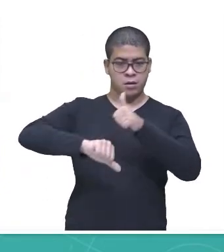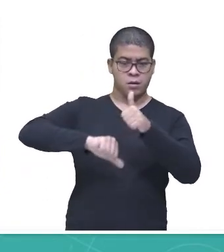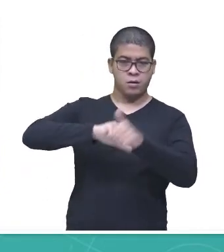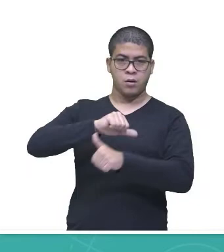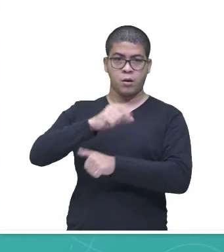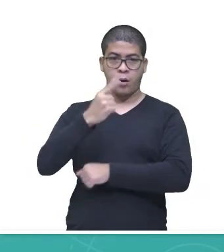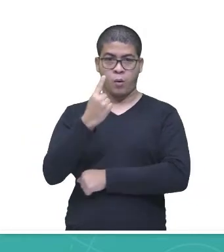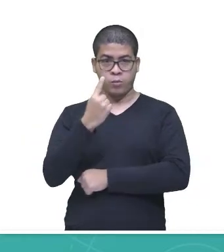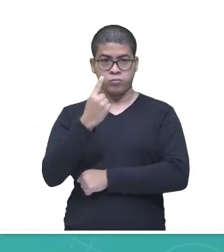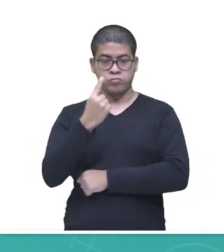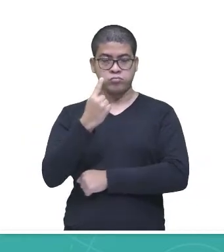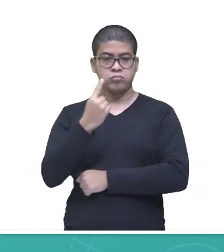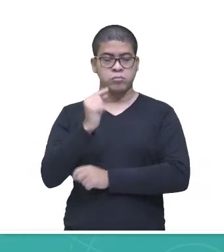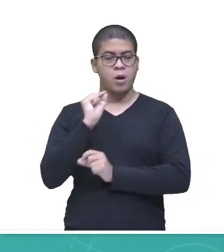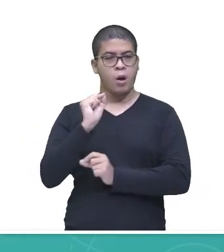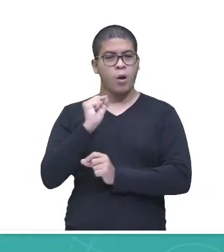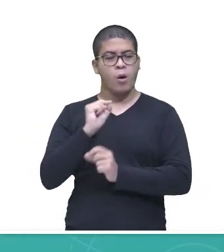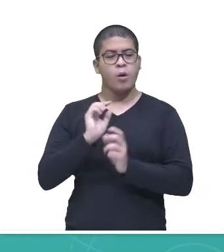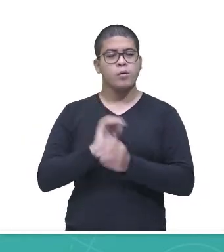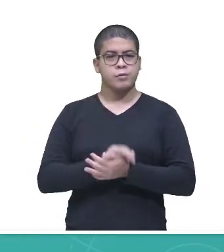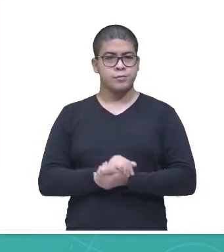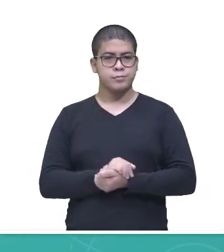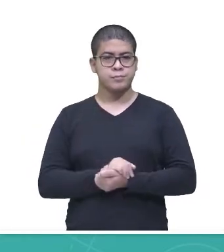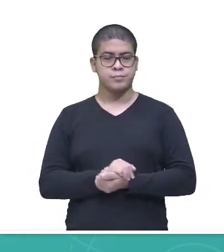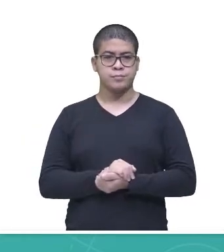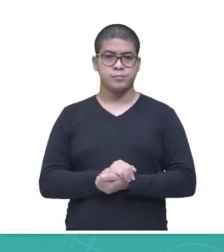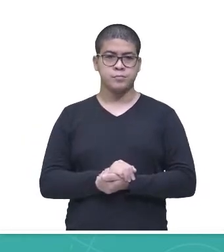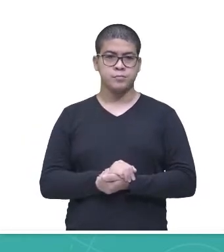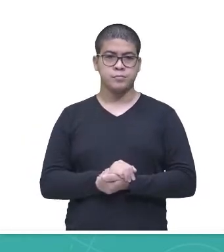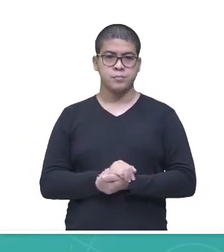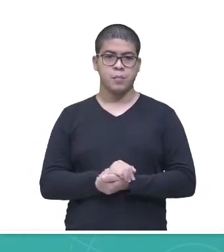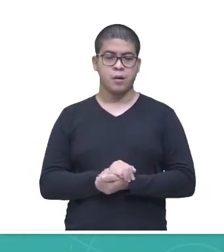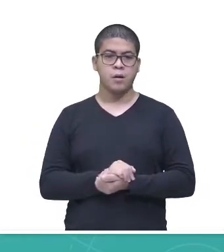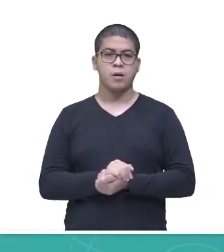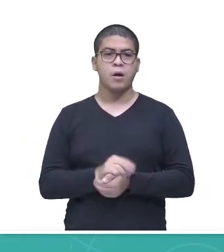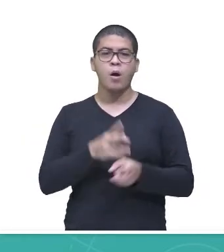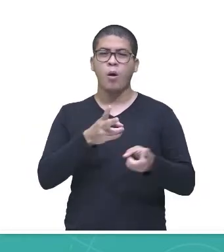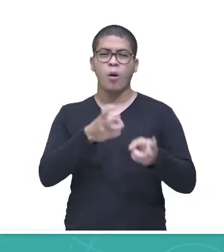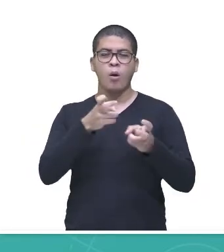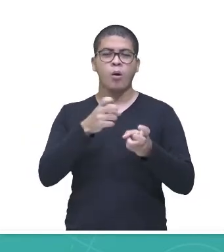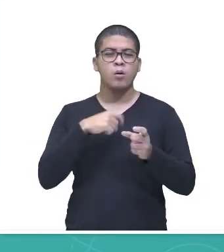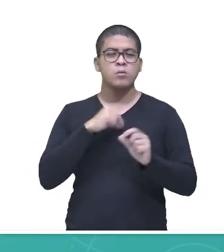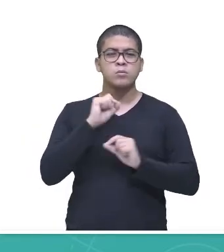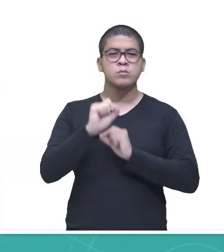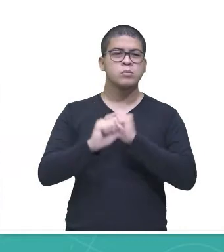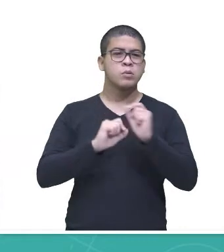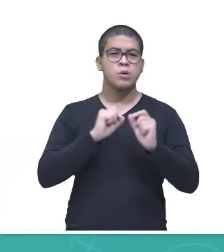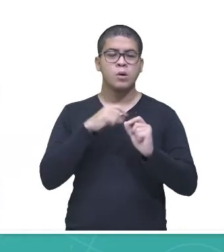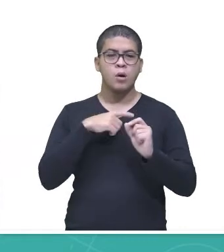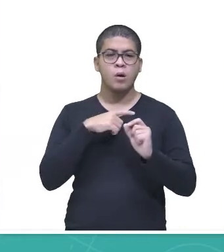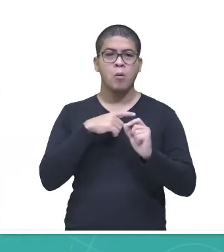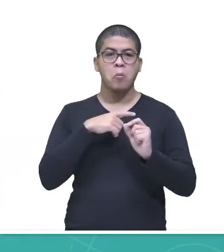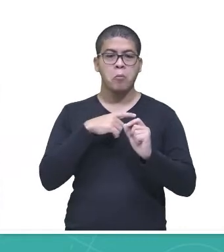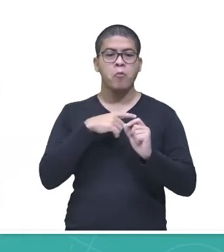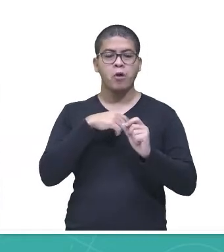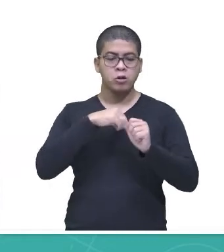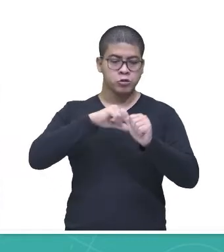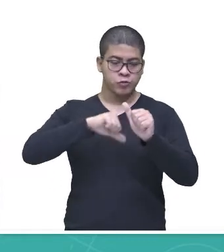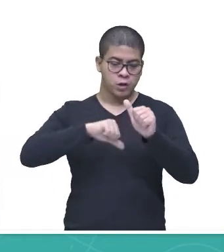em 1 grau? Agora, na subtração, a gente vai precisar fazer o